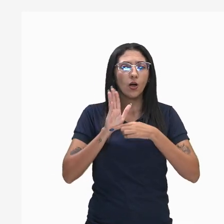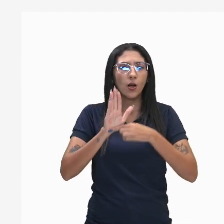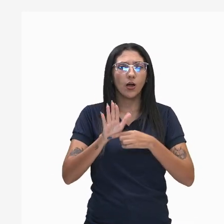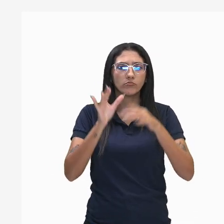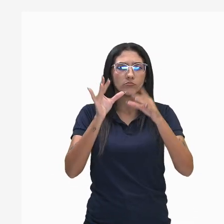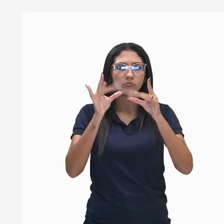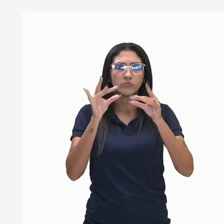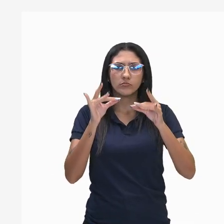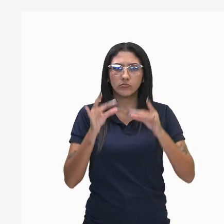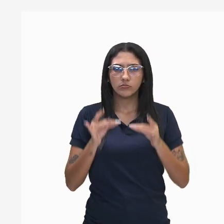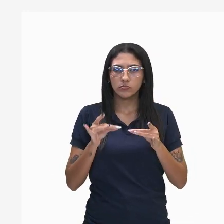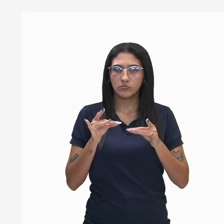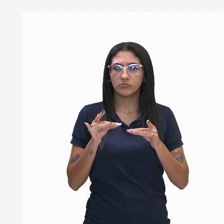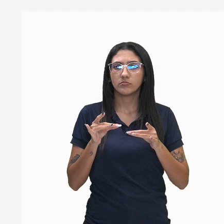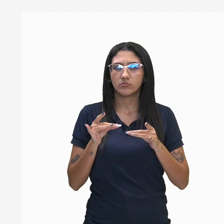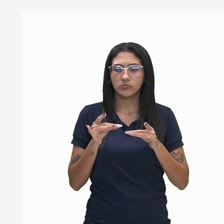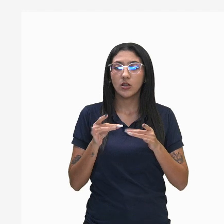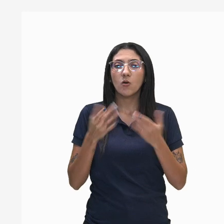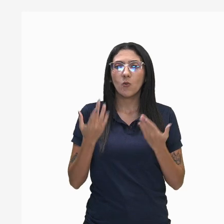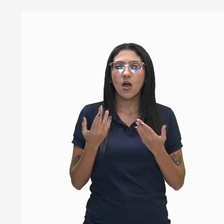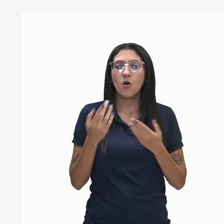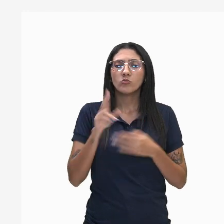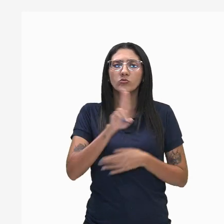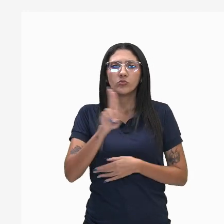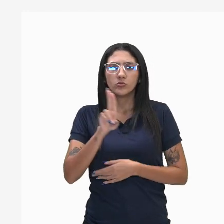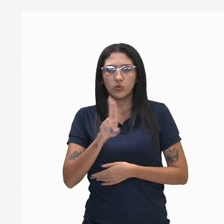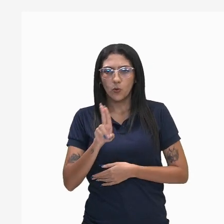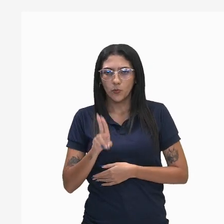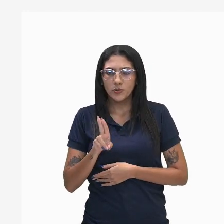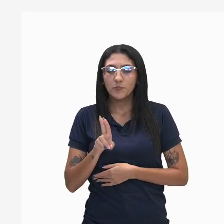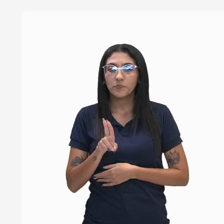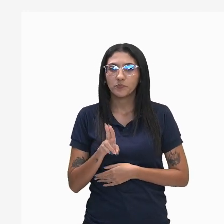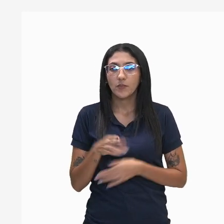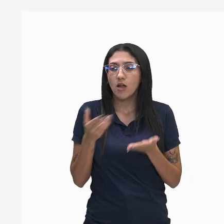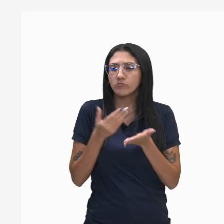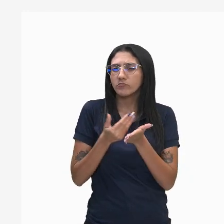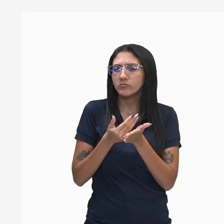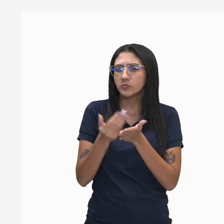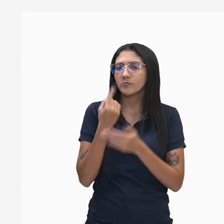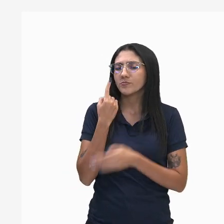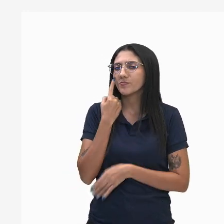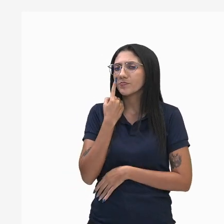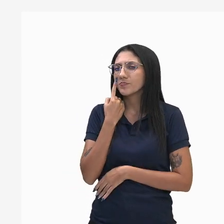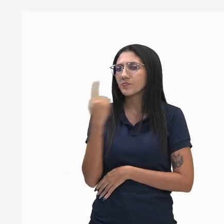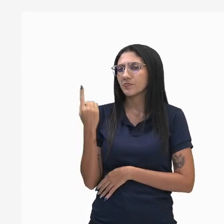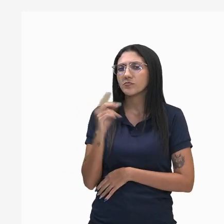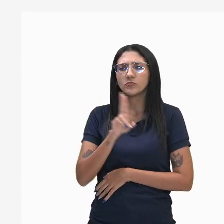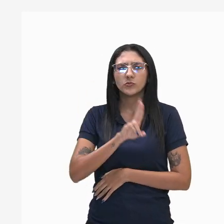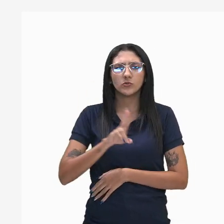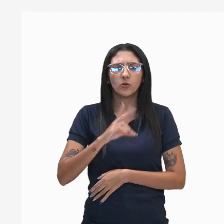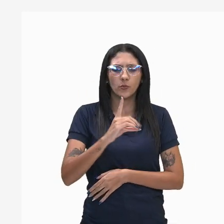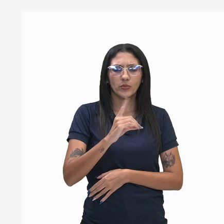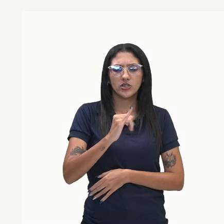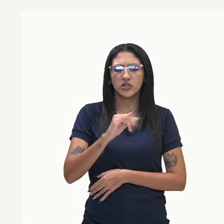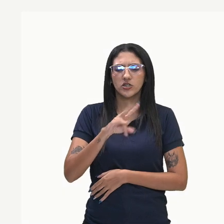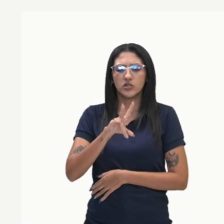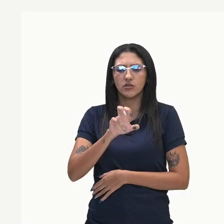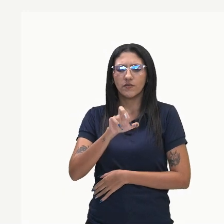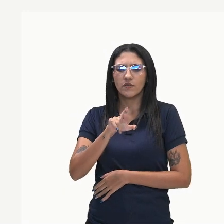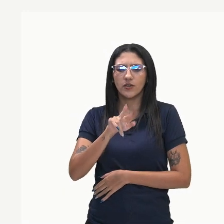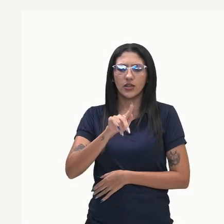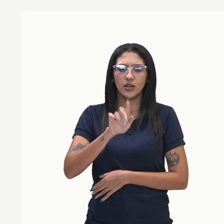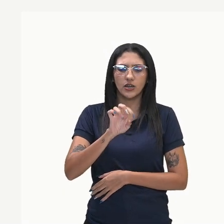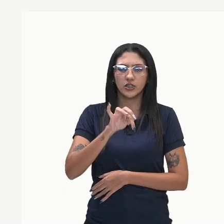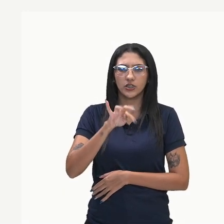detalhes, né, cada uma delas. E a gente vai iniciar com o tipo chamado de